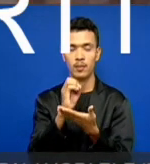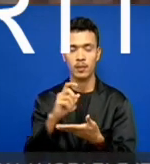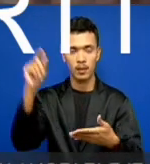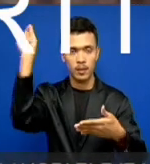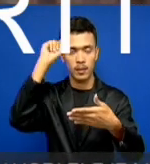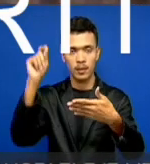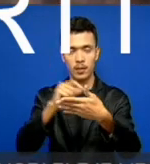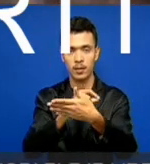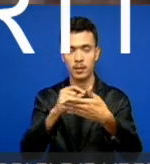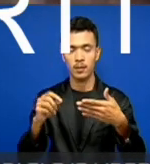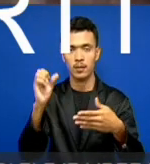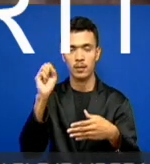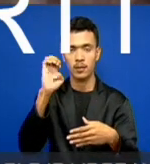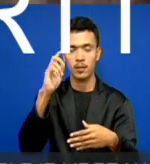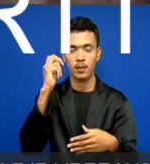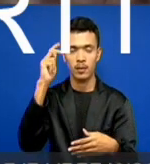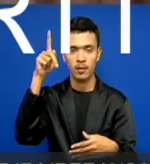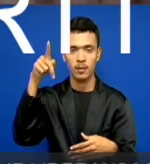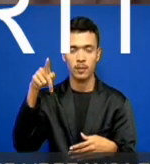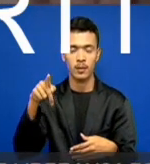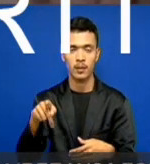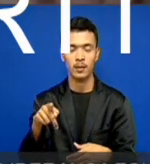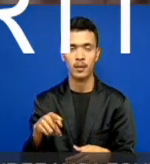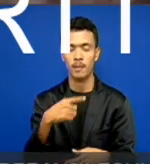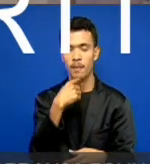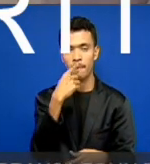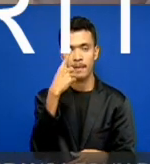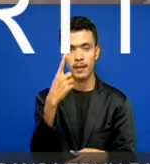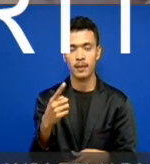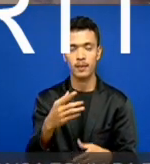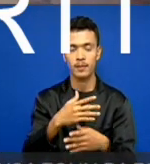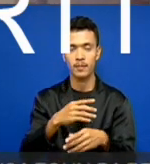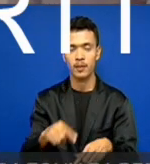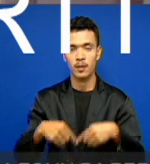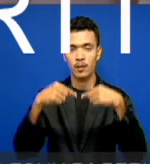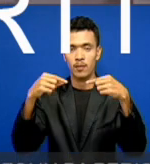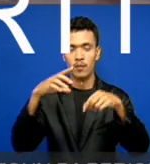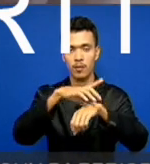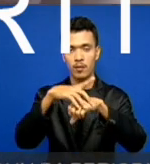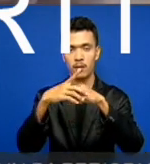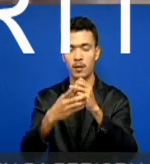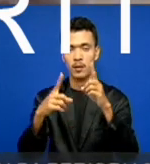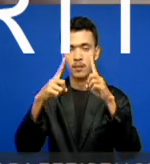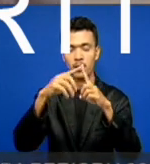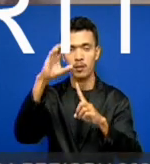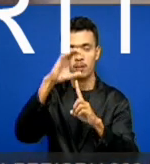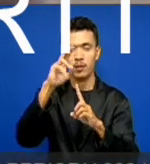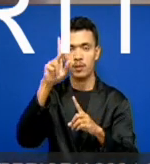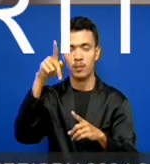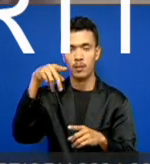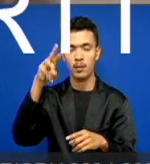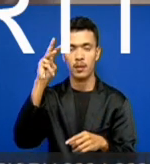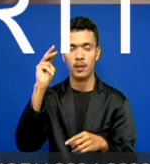Secretário Regional Terras, propriedade no Conservatório, Marcelino Coro Hateten, atribuição raiva comando UPMN, ato estabelece posto unidade